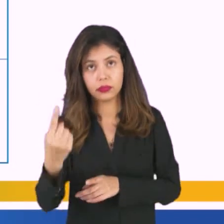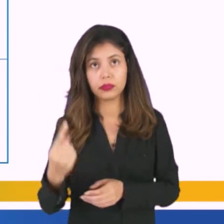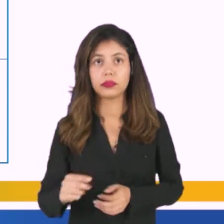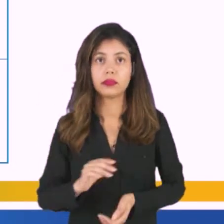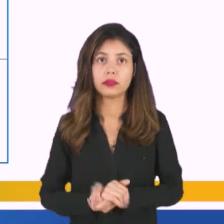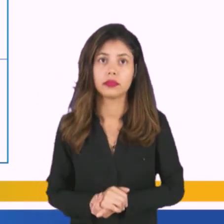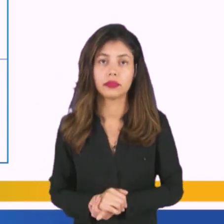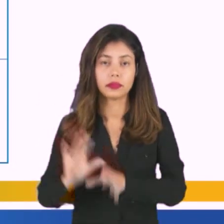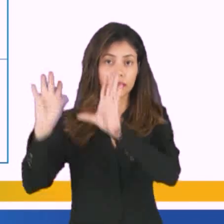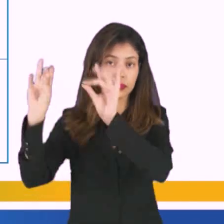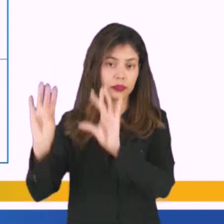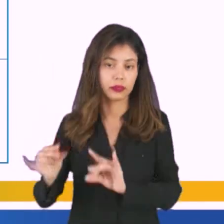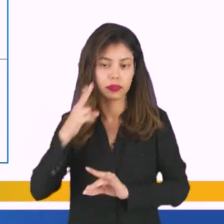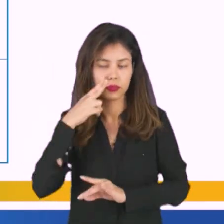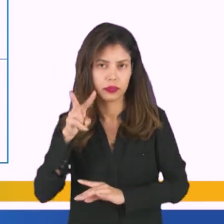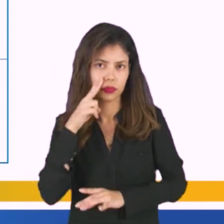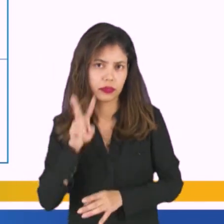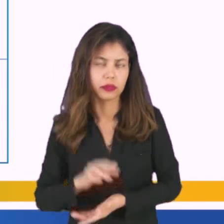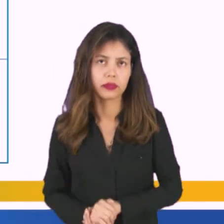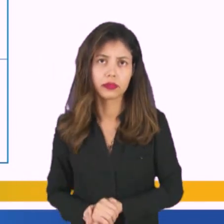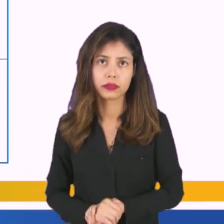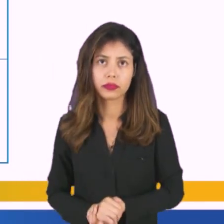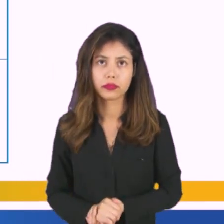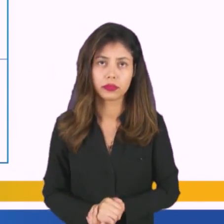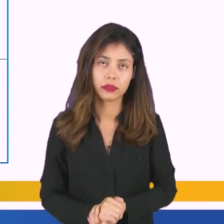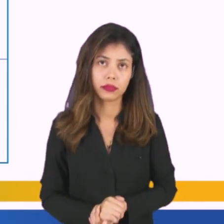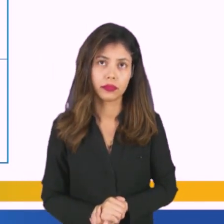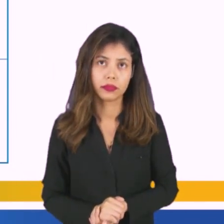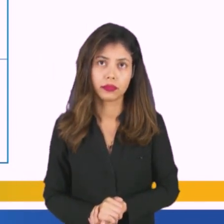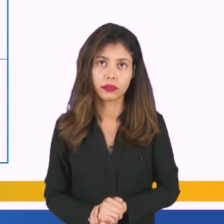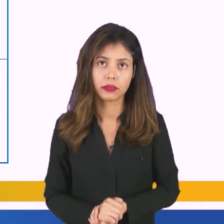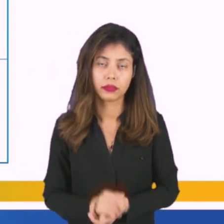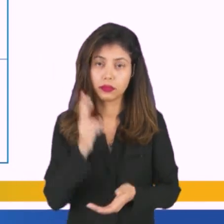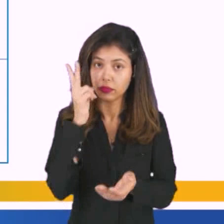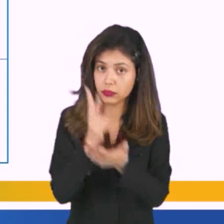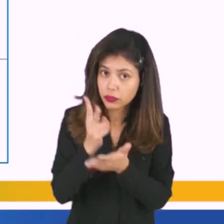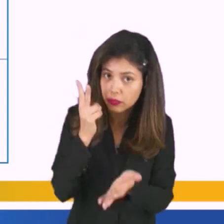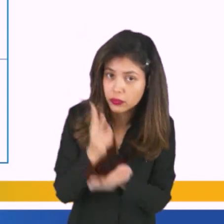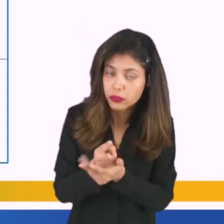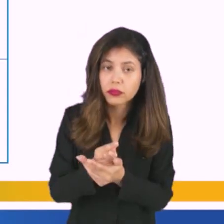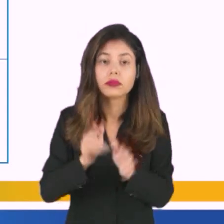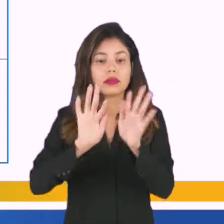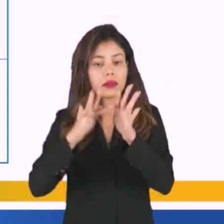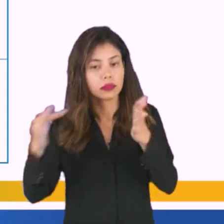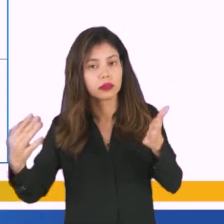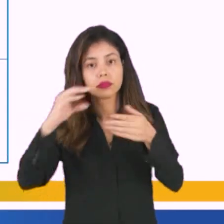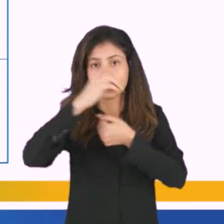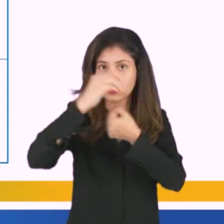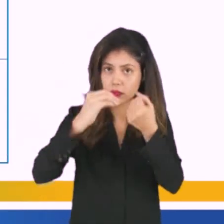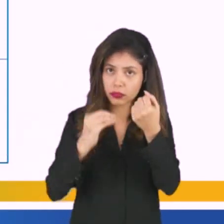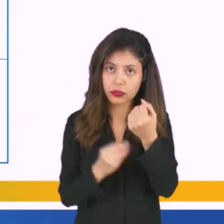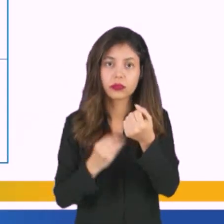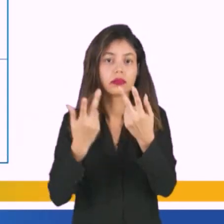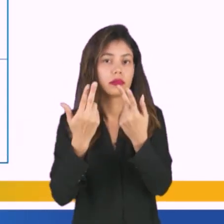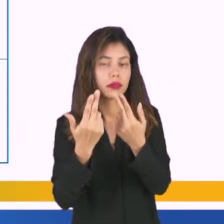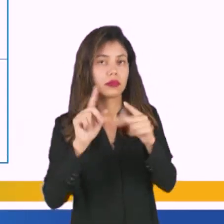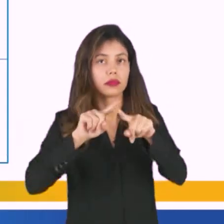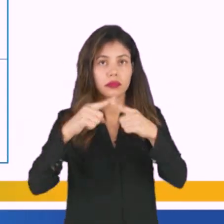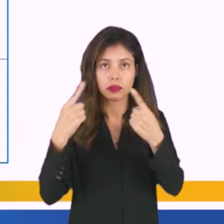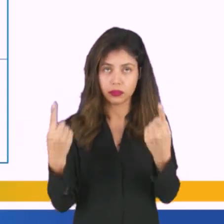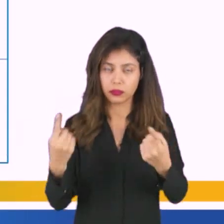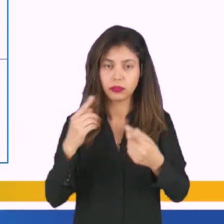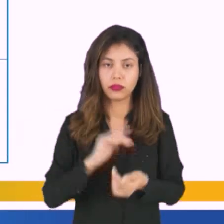observando essa outra cadeia, você vai ter que a mesma fórmula molecular é igual, porém, existe